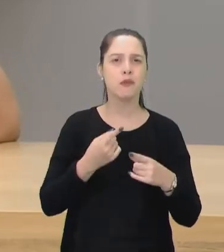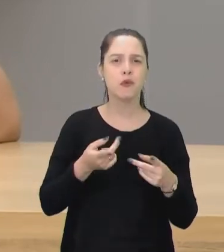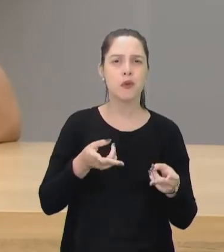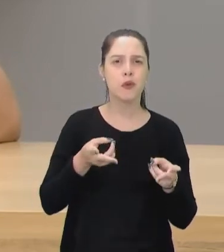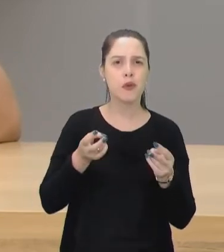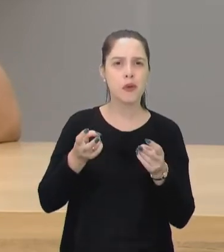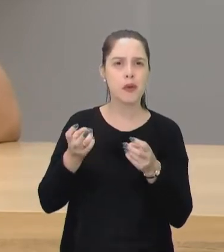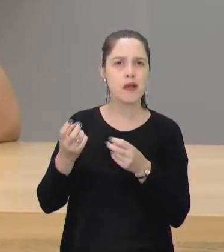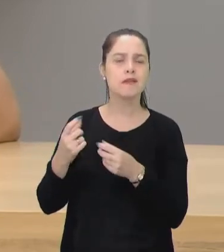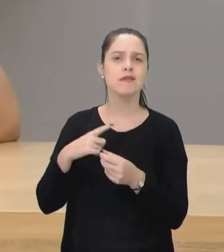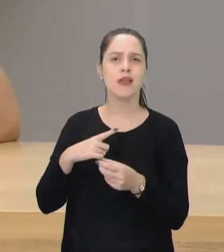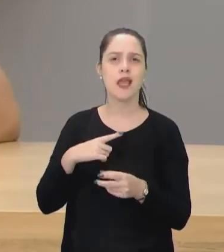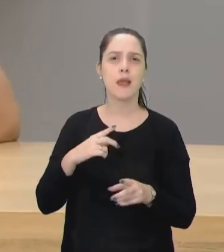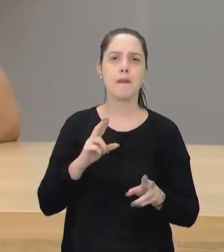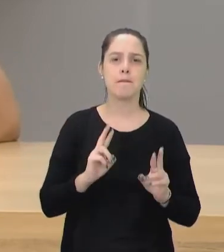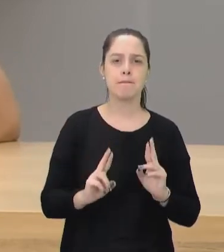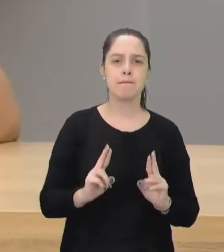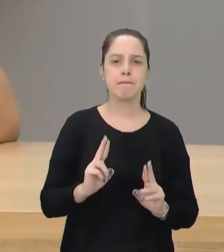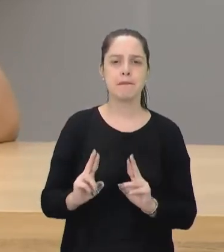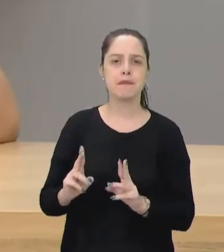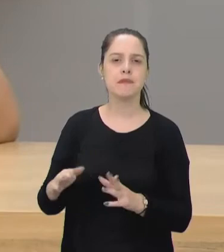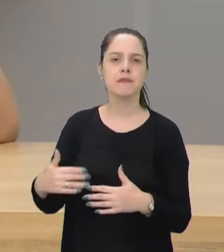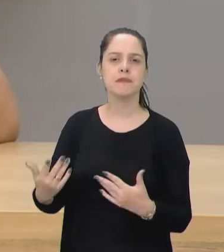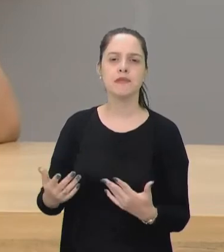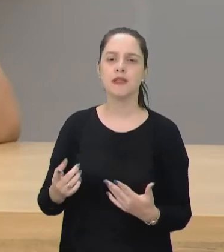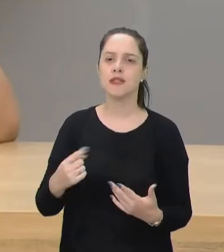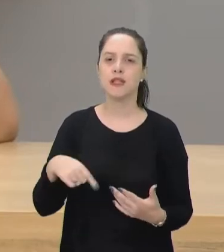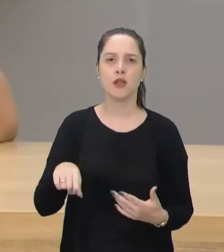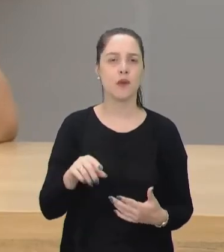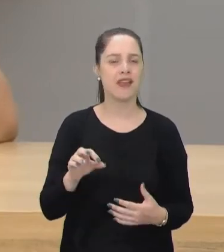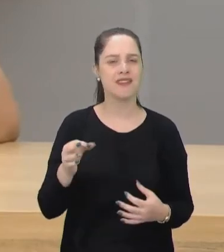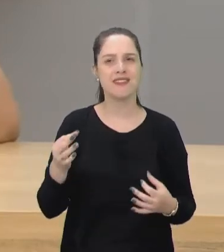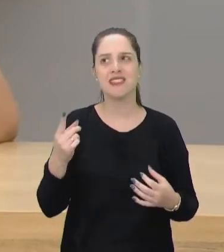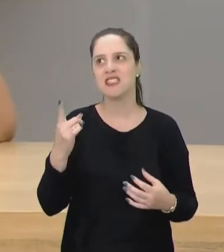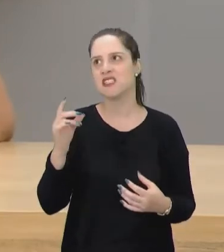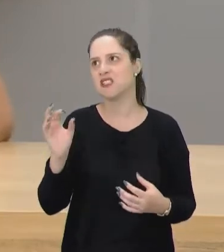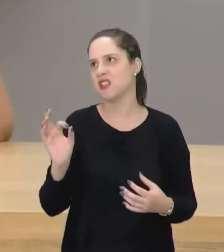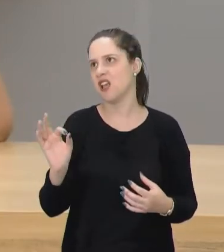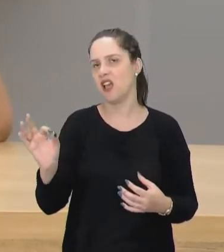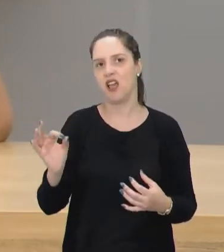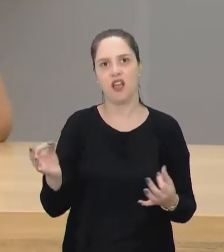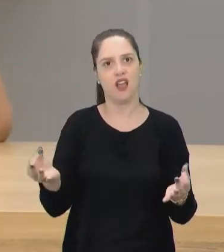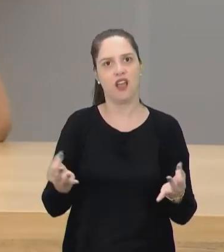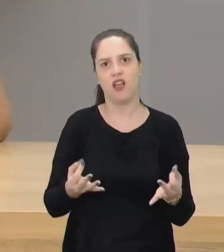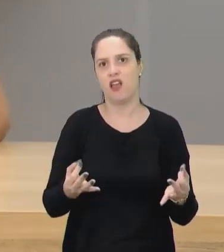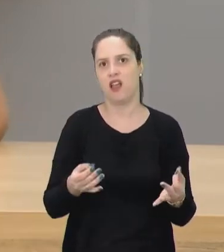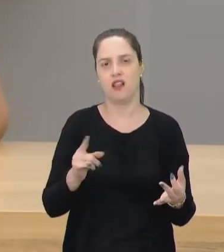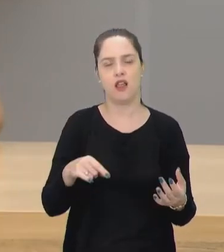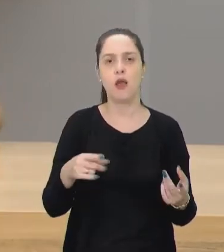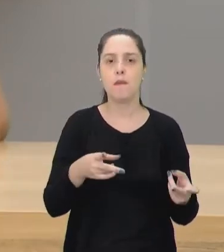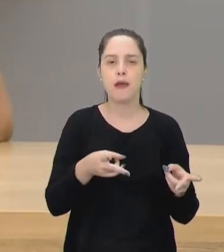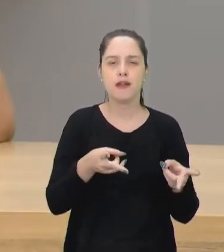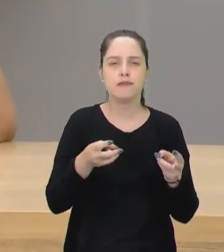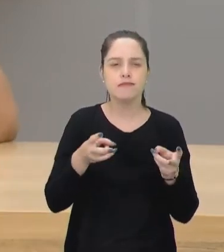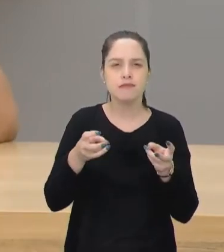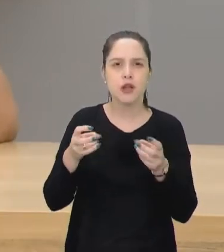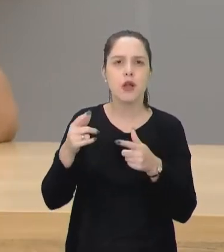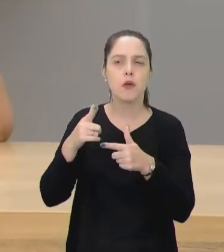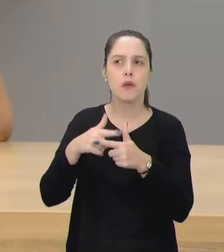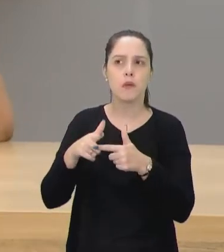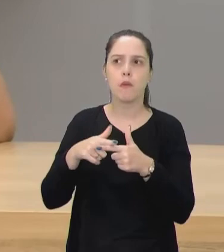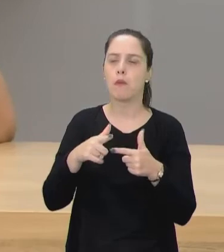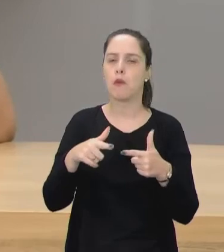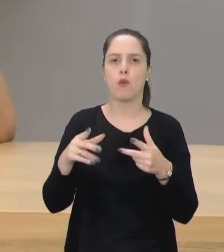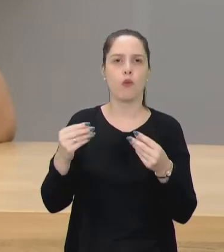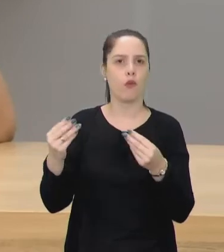tem imperfeições. O mundo ele não é 100% perfeito. Então, ao observar o mundo, você vai ver um monte de problemas.